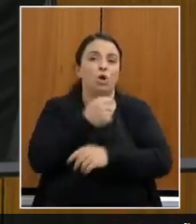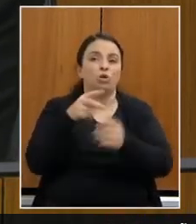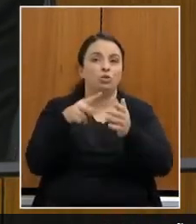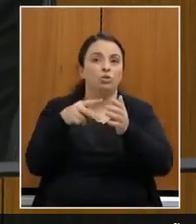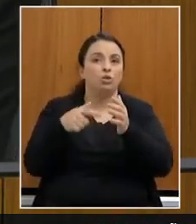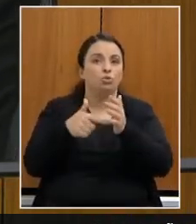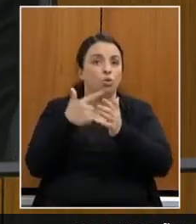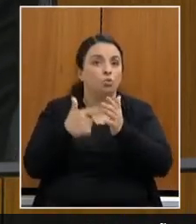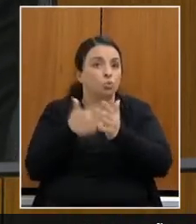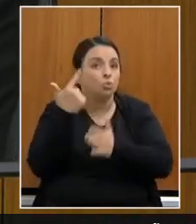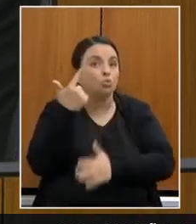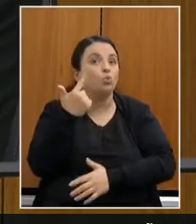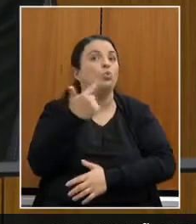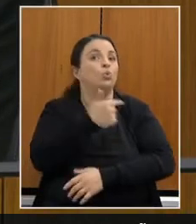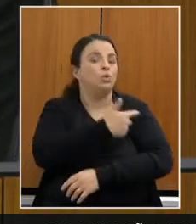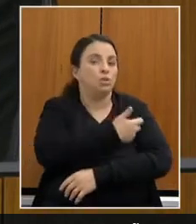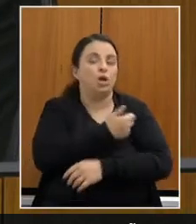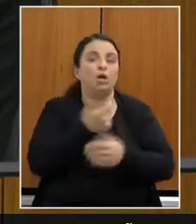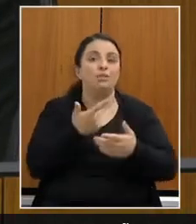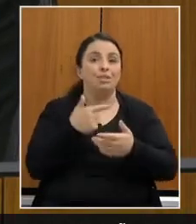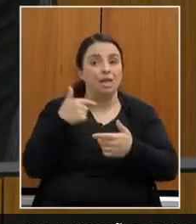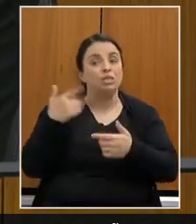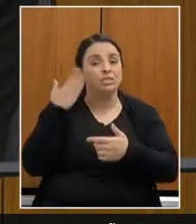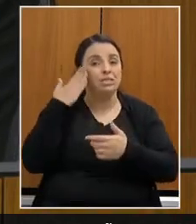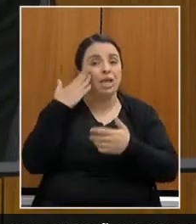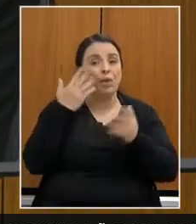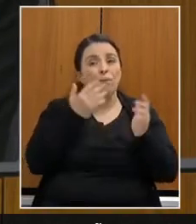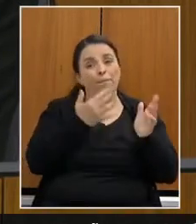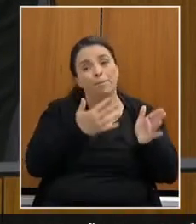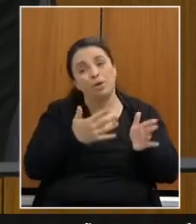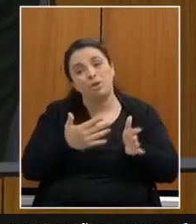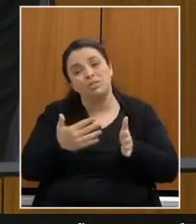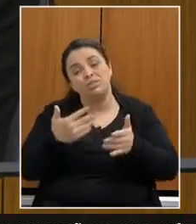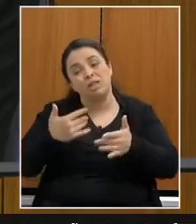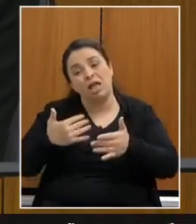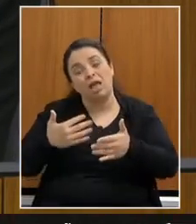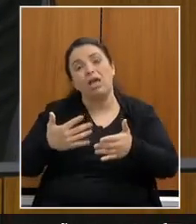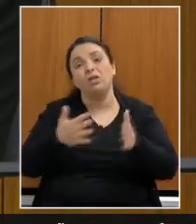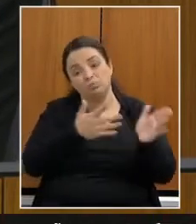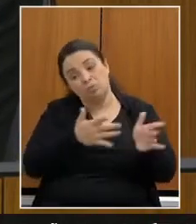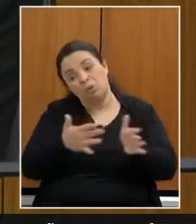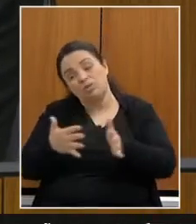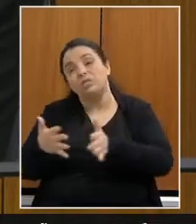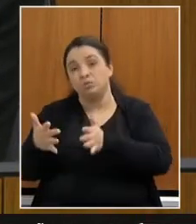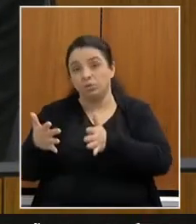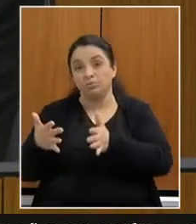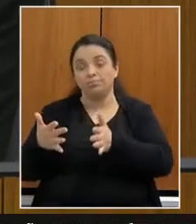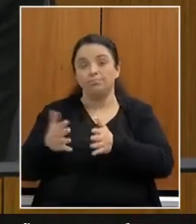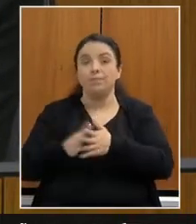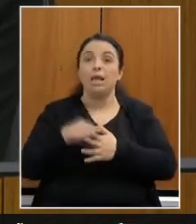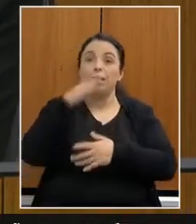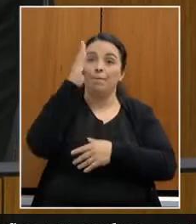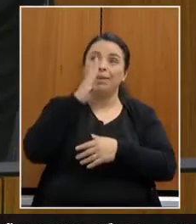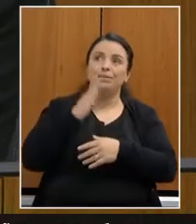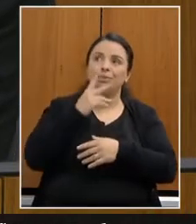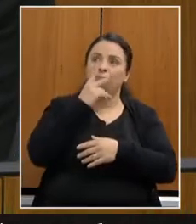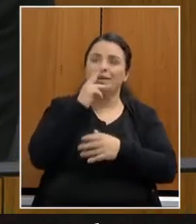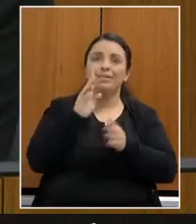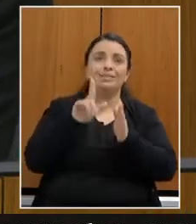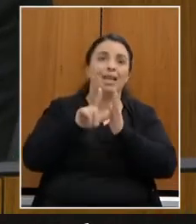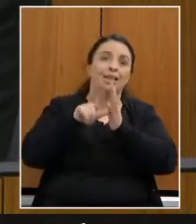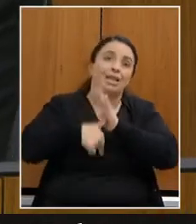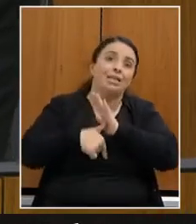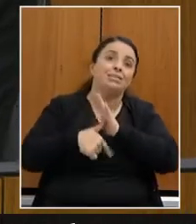em curso infelizmente pela descoordenação nacional o Brasil chegou tarde na